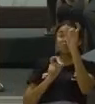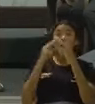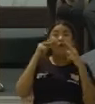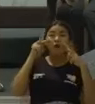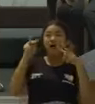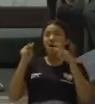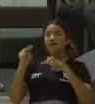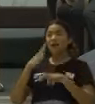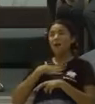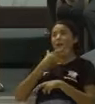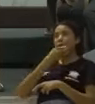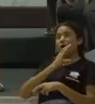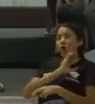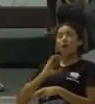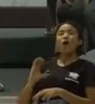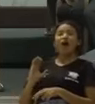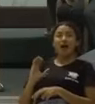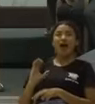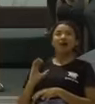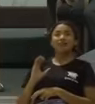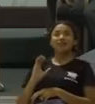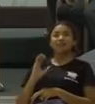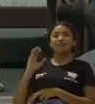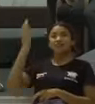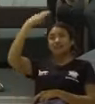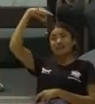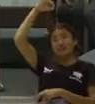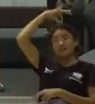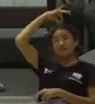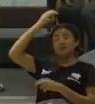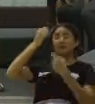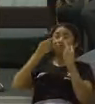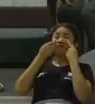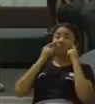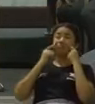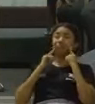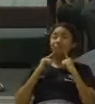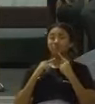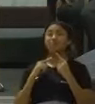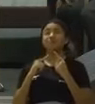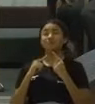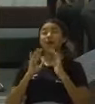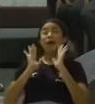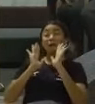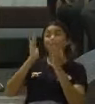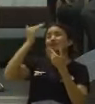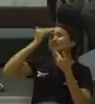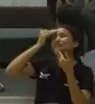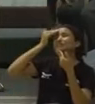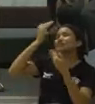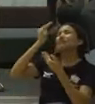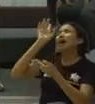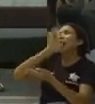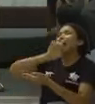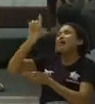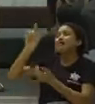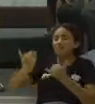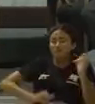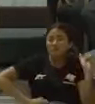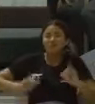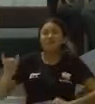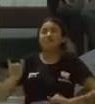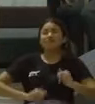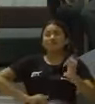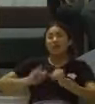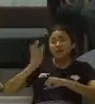fala, são as lágrimas da morte, e eu agradecendo a Deus pela dor, pela luta, pelo